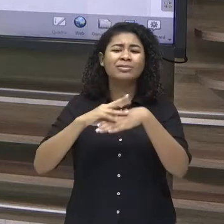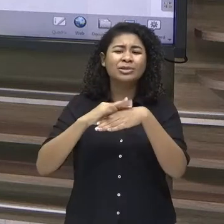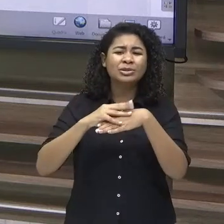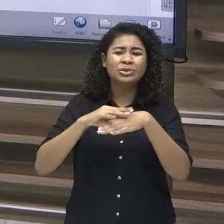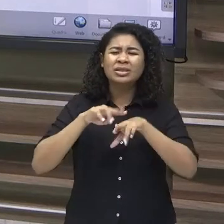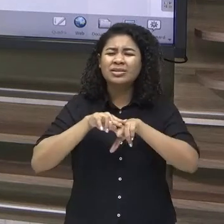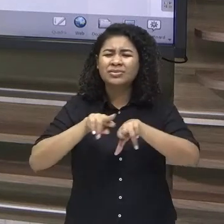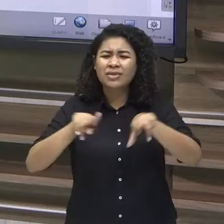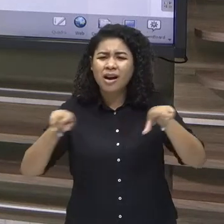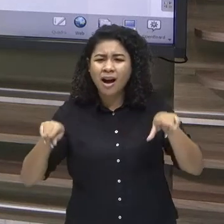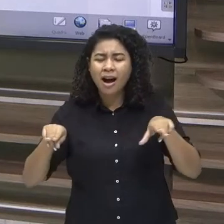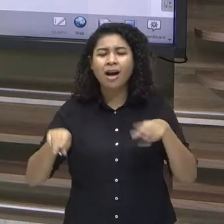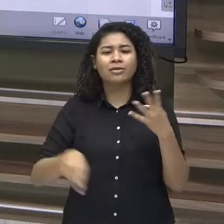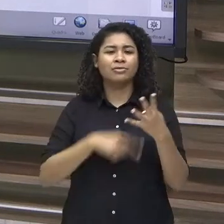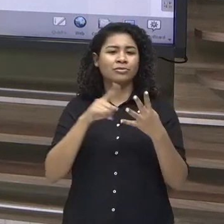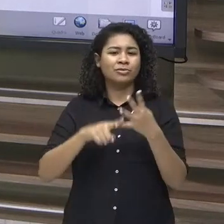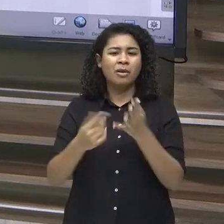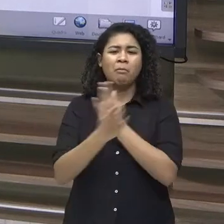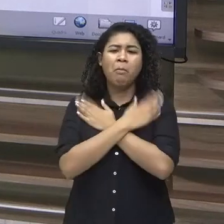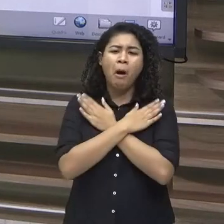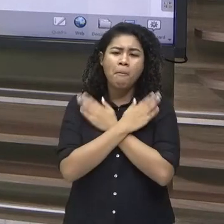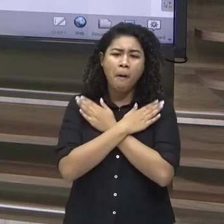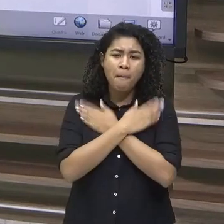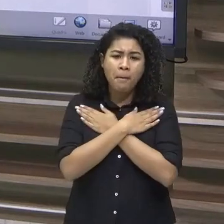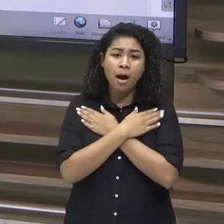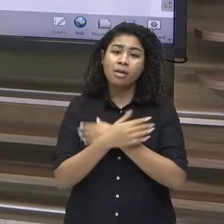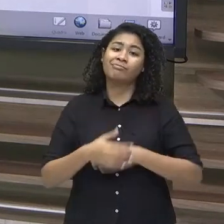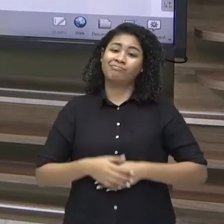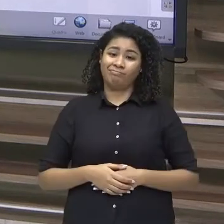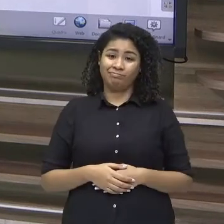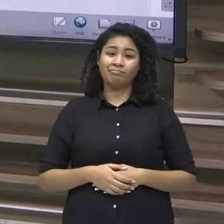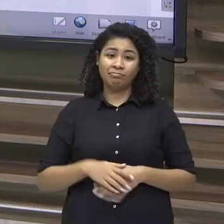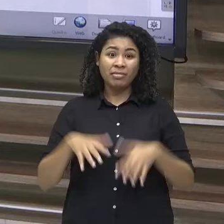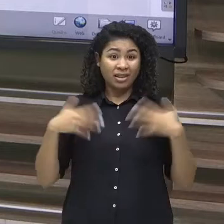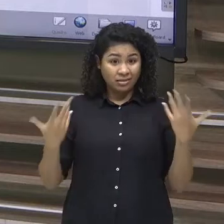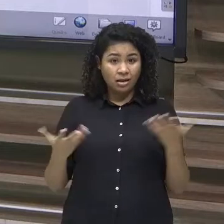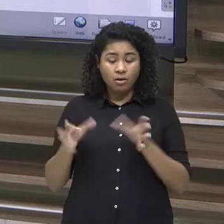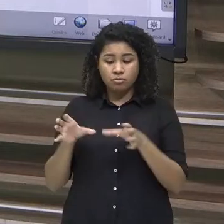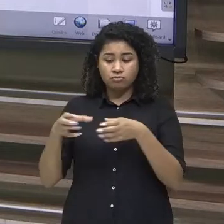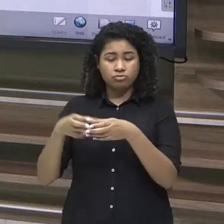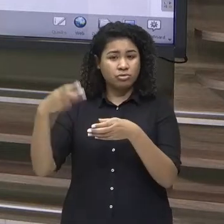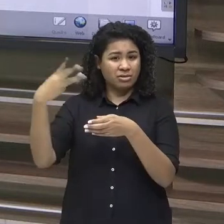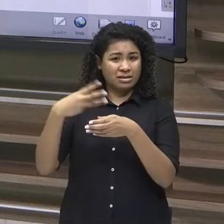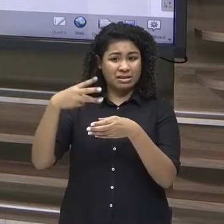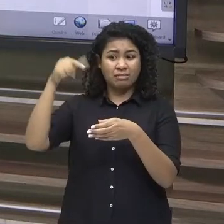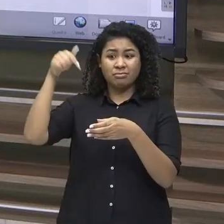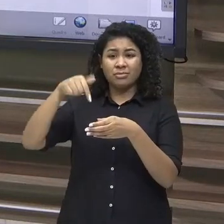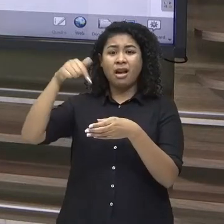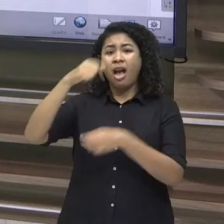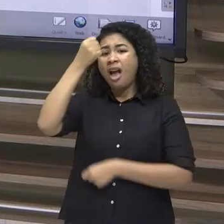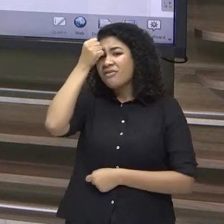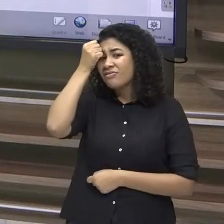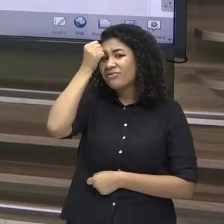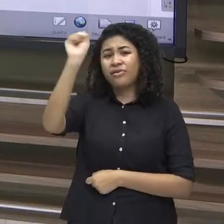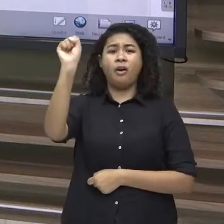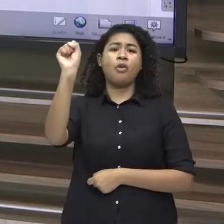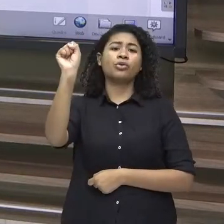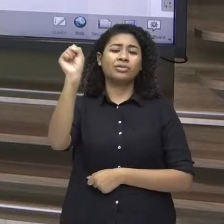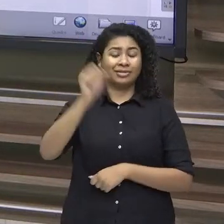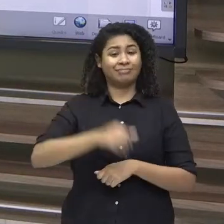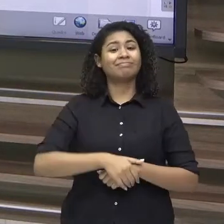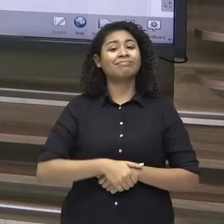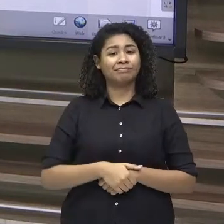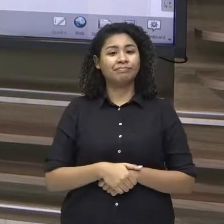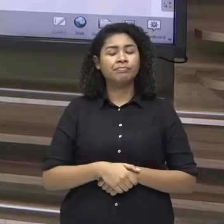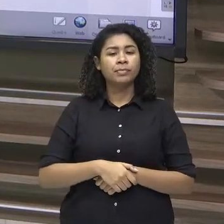camada popular da sociedade francesa estava à beira da revolta. E com o que aconteceu na Assembleia de Estados